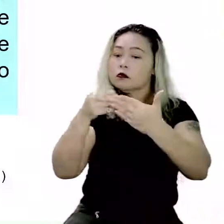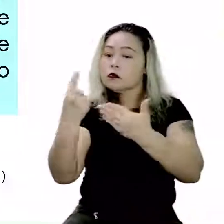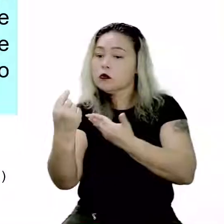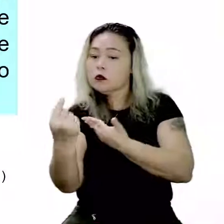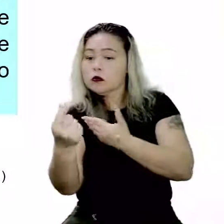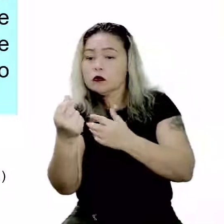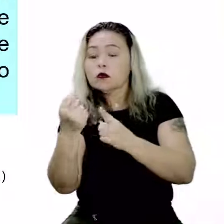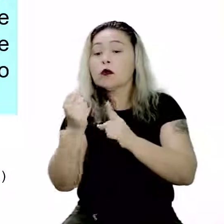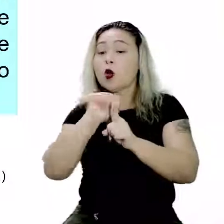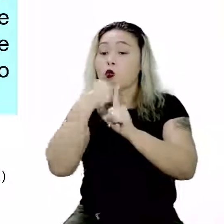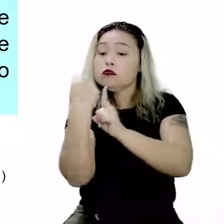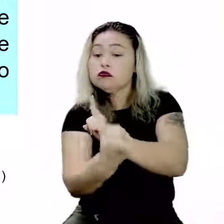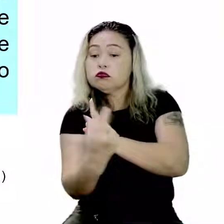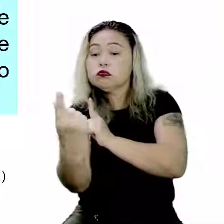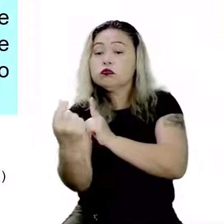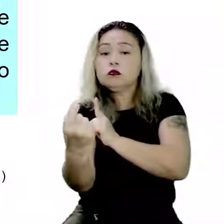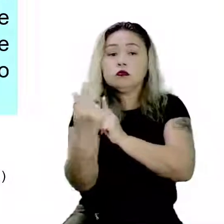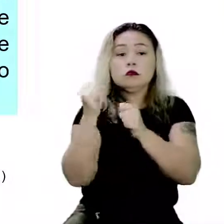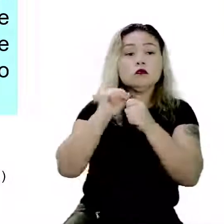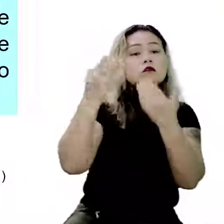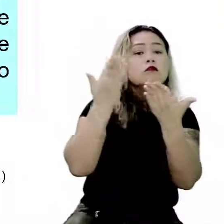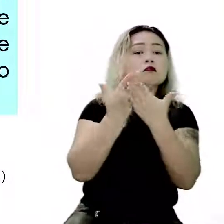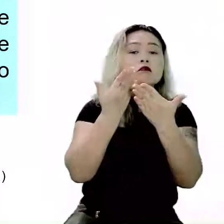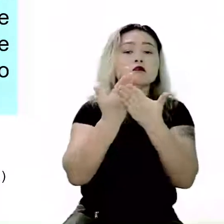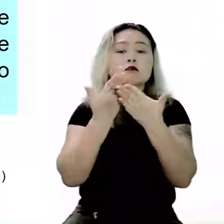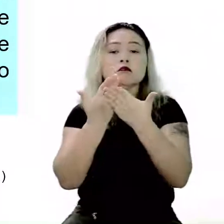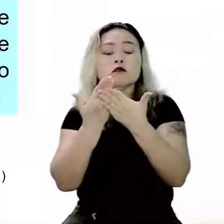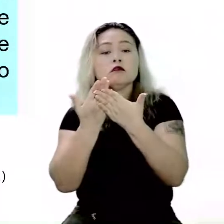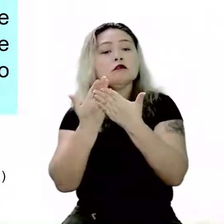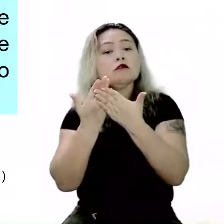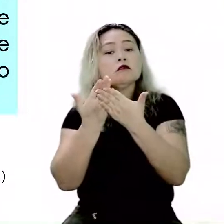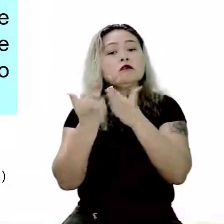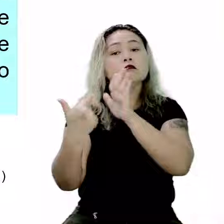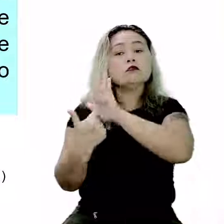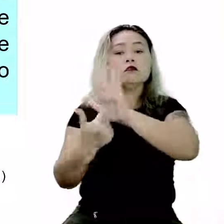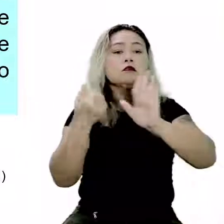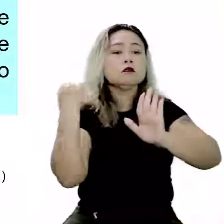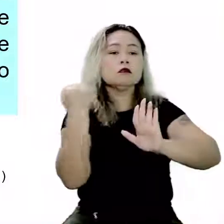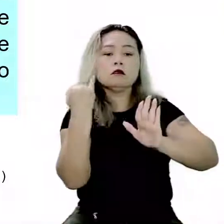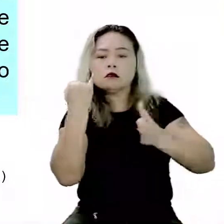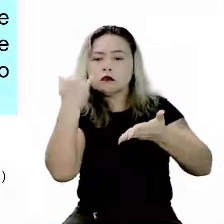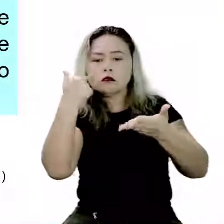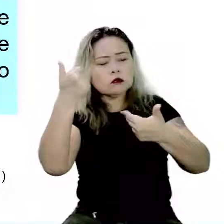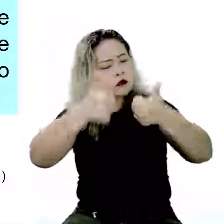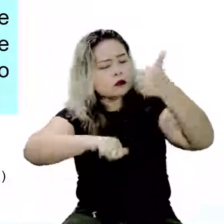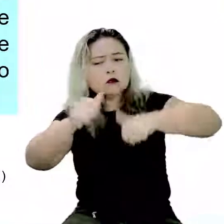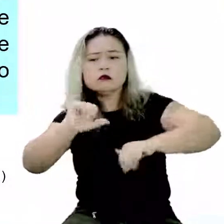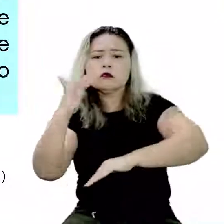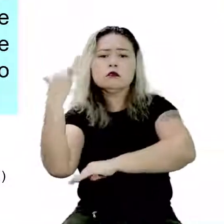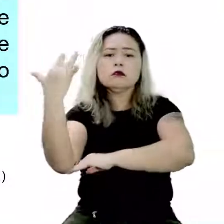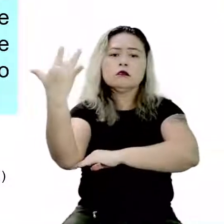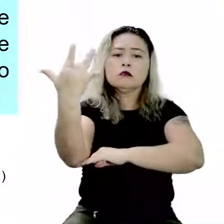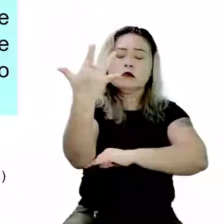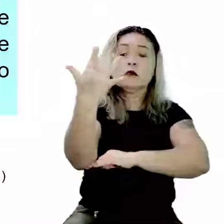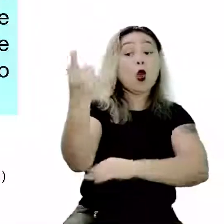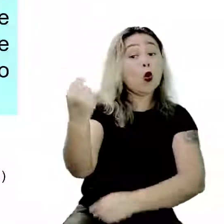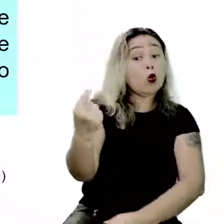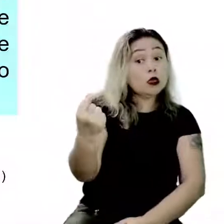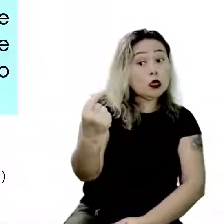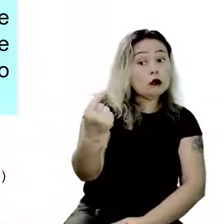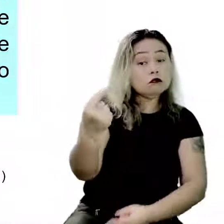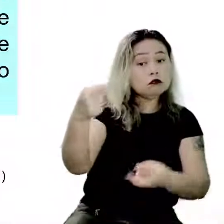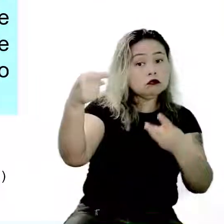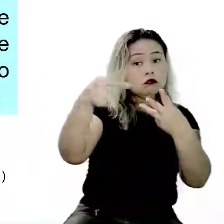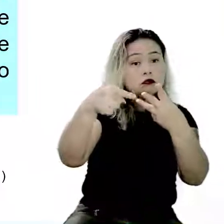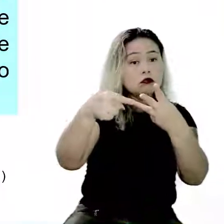socioeconômico do estado de Rondônia. Foram estudos realizados que apresentaram importantes dados sobre a natureza, a